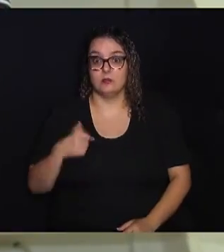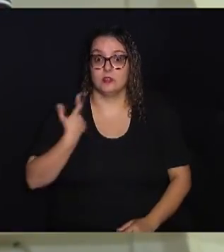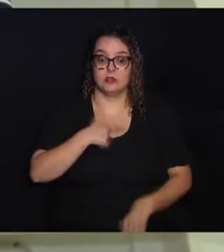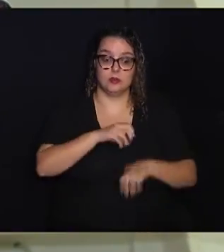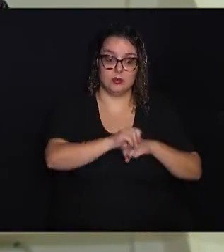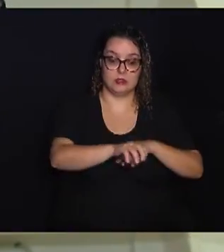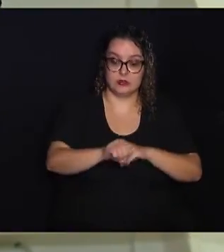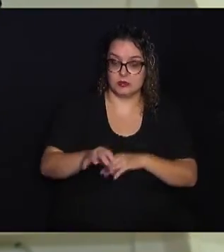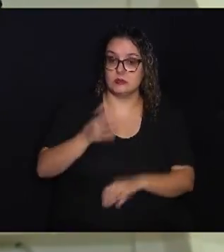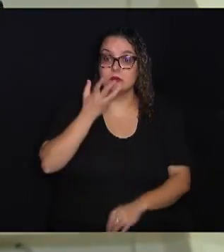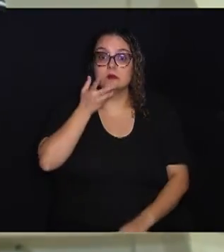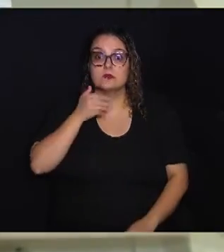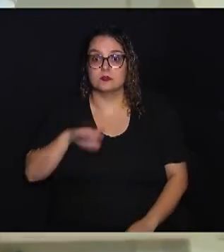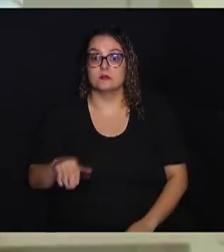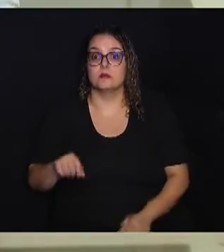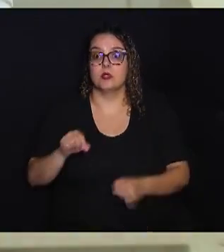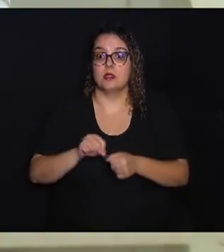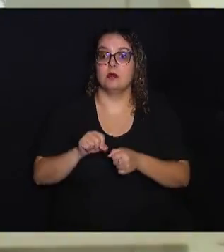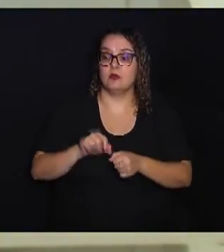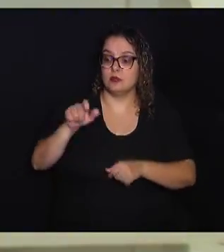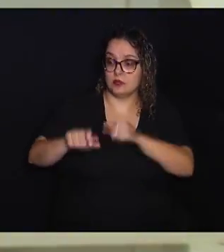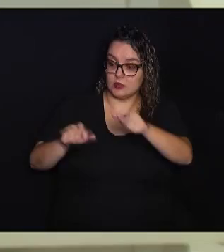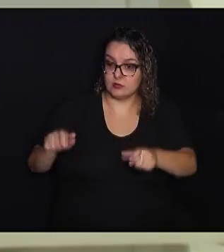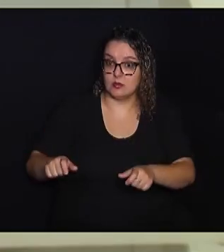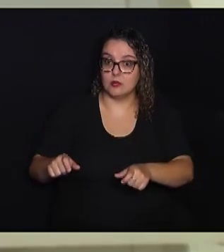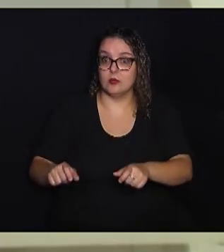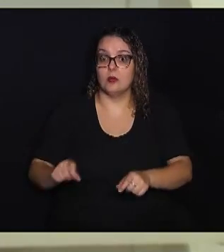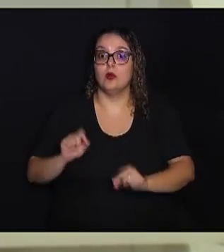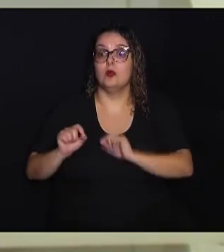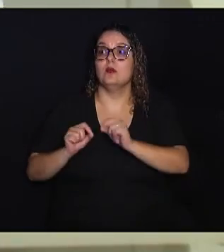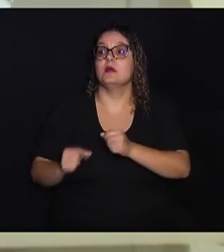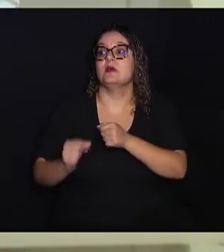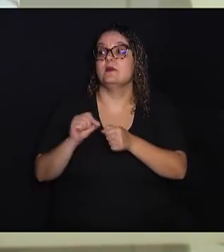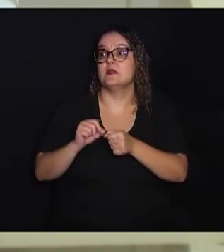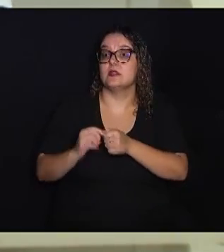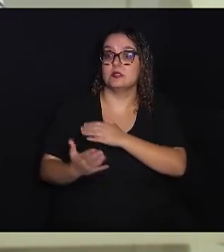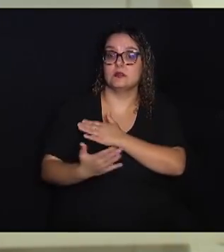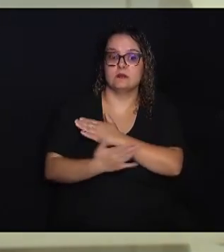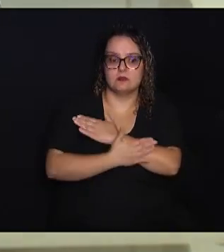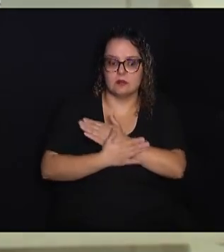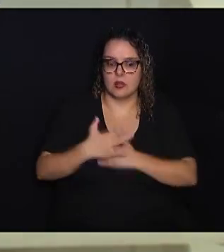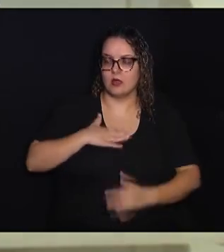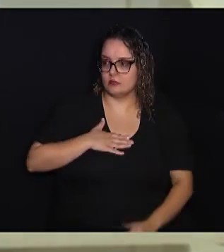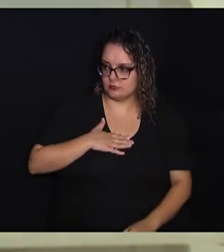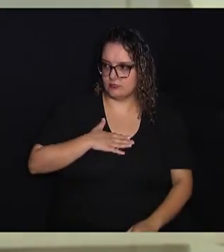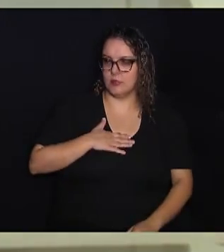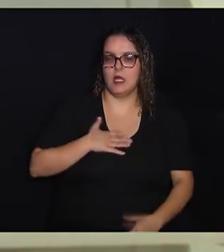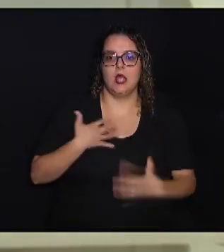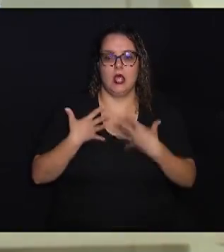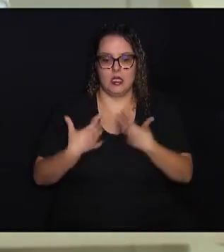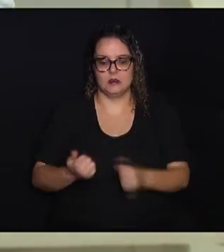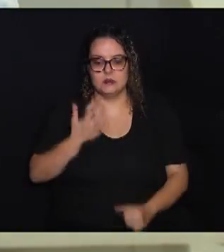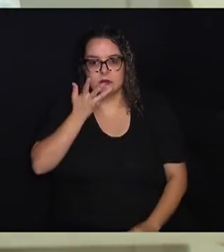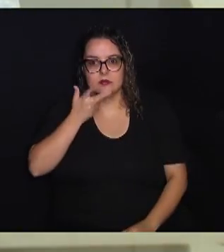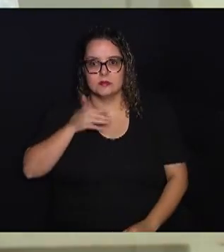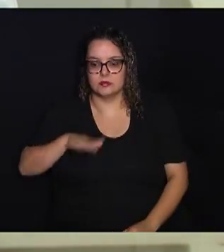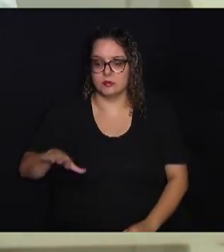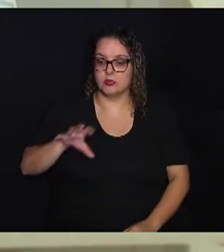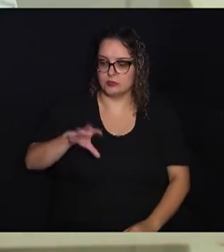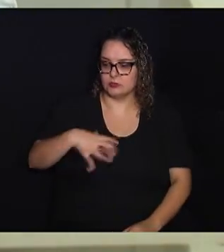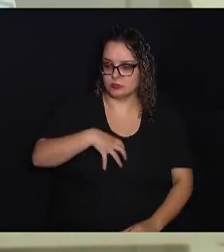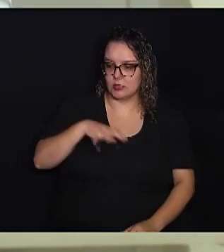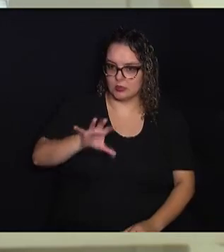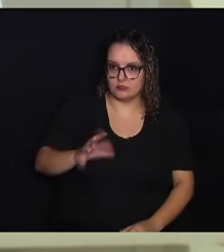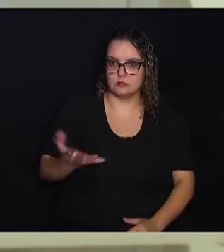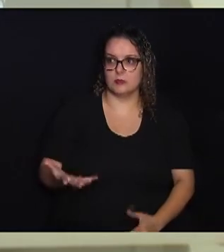as crianças, eu faço com o outro aquilo que eu gostaria que fizesse comigo, né? Aceitar as crianças como elas são.